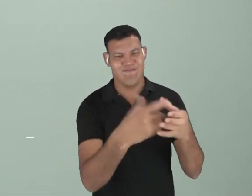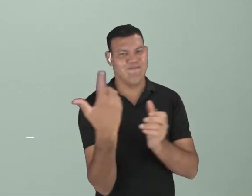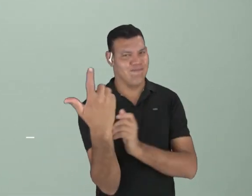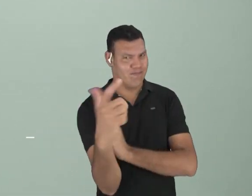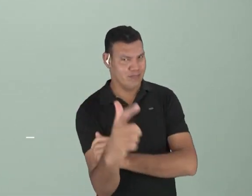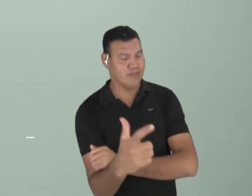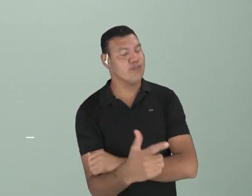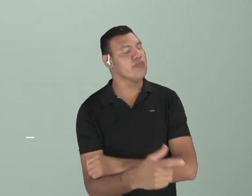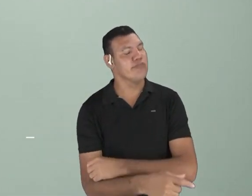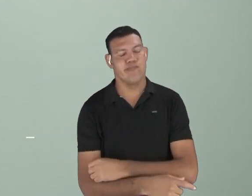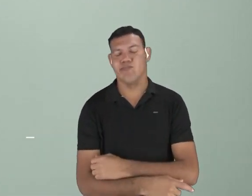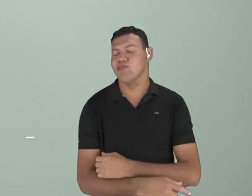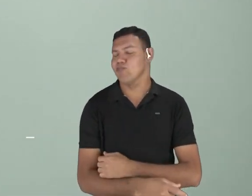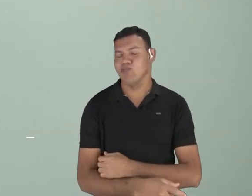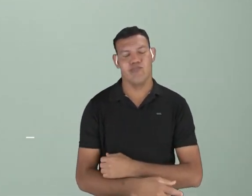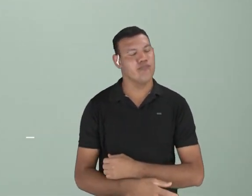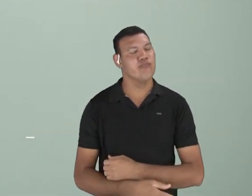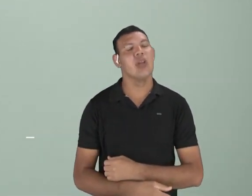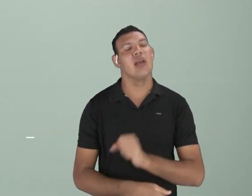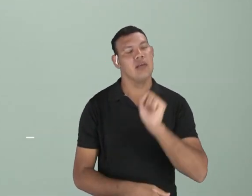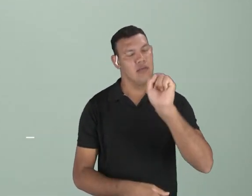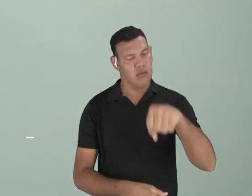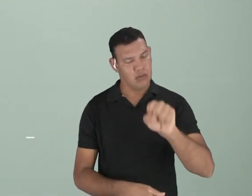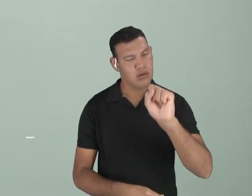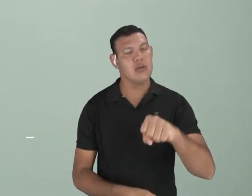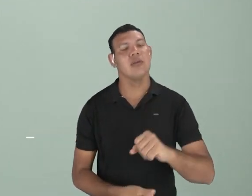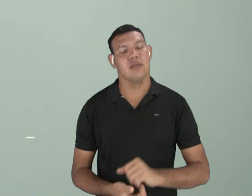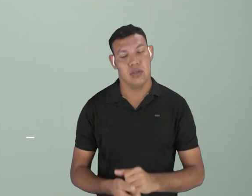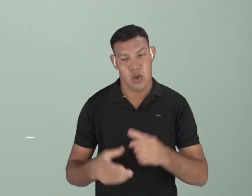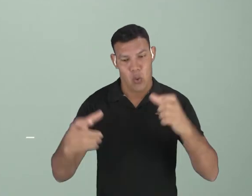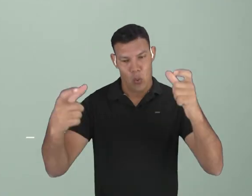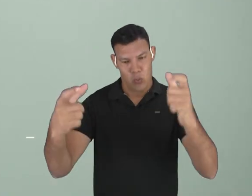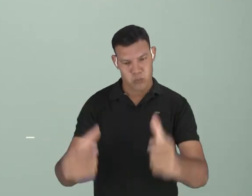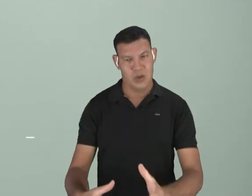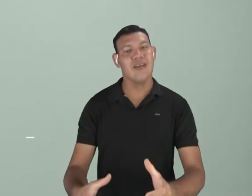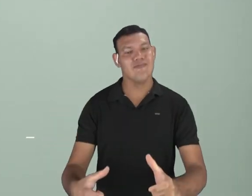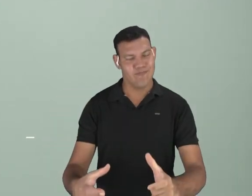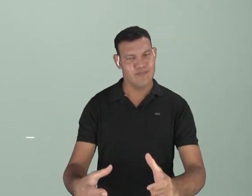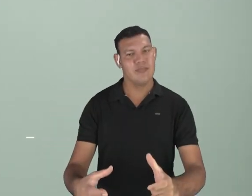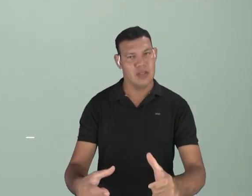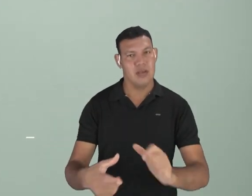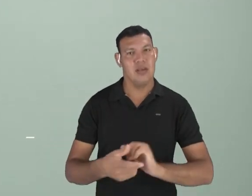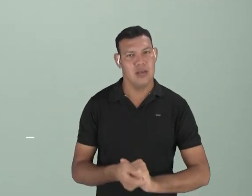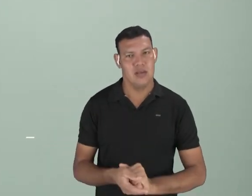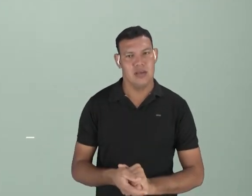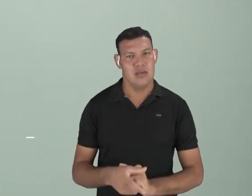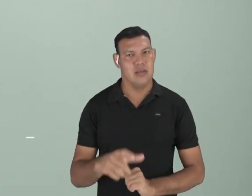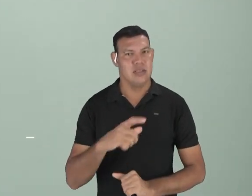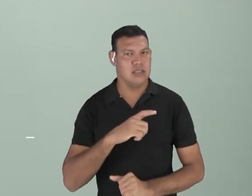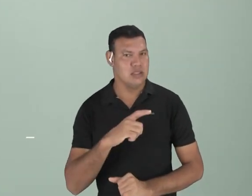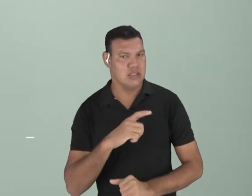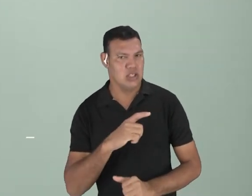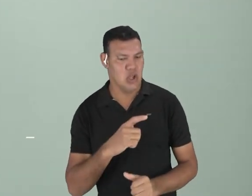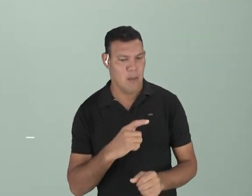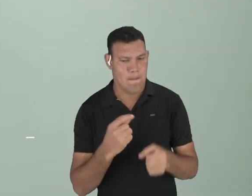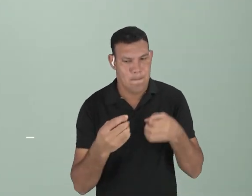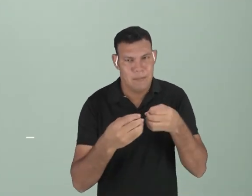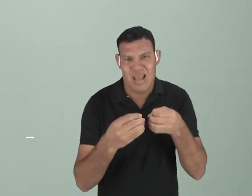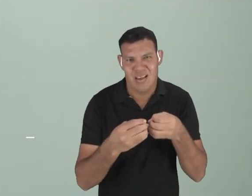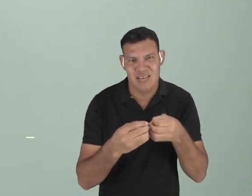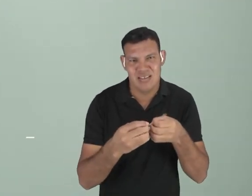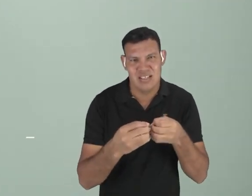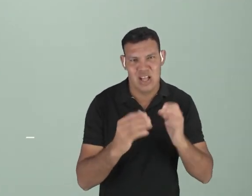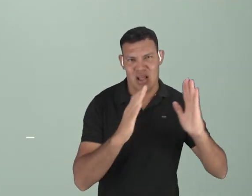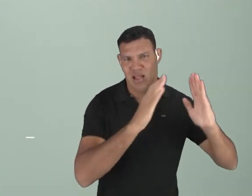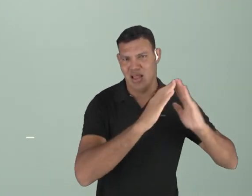Sim, causa sim. Tanto que nenhuma usina de energia nuclear vai ser instalada em uma área residencial, né? Não existe